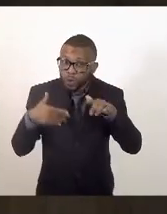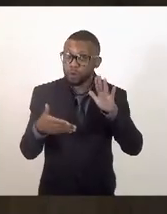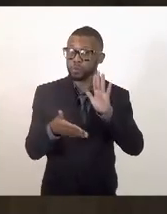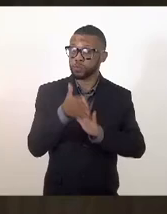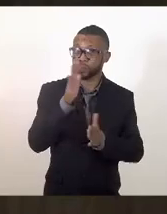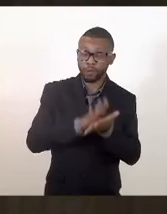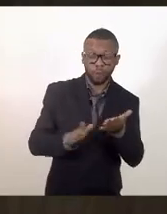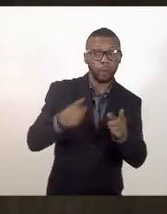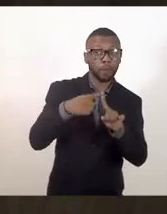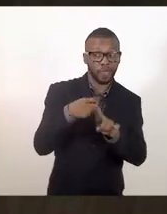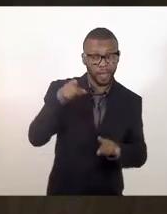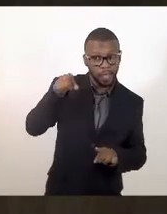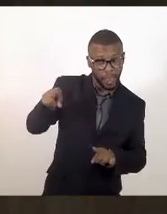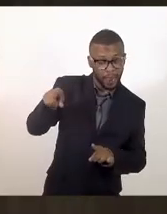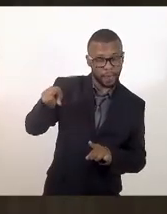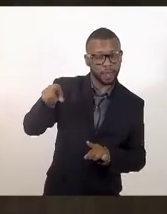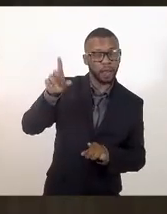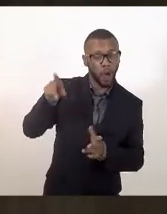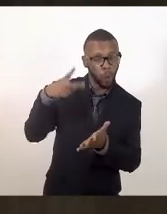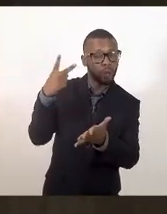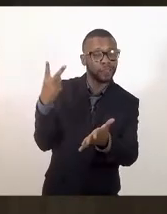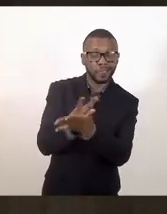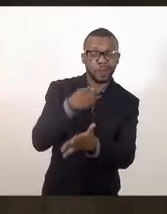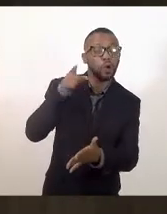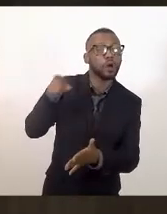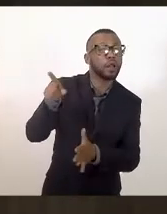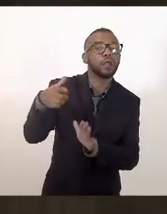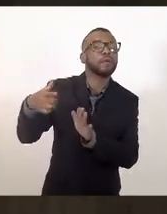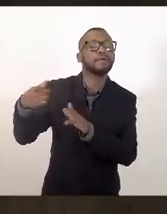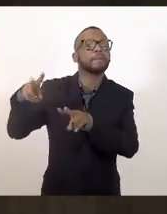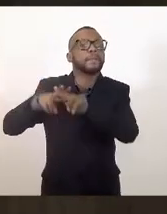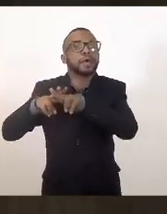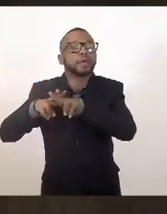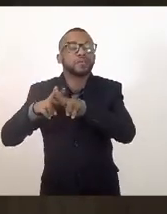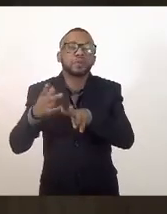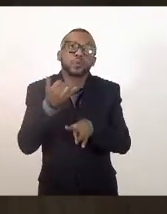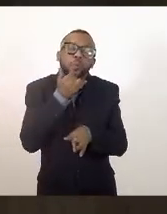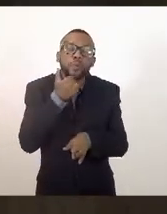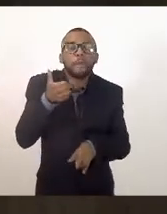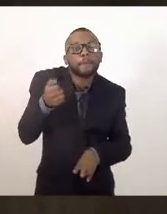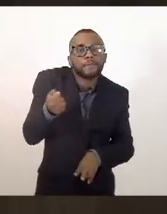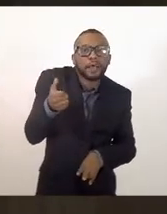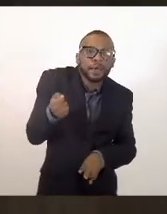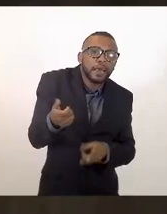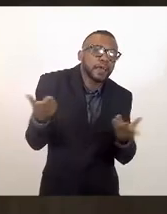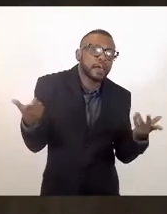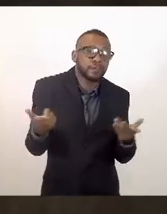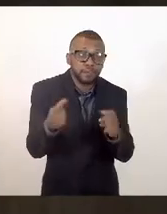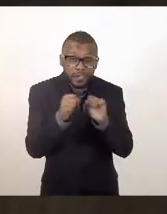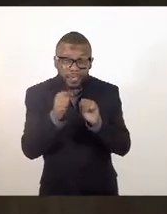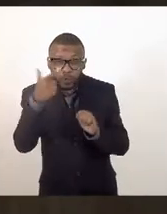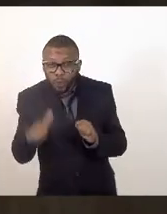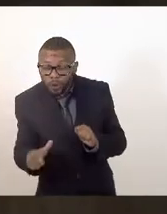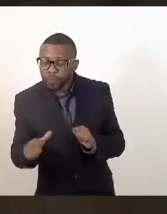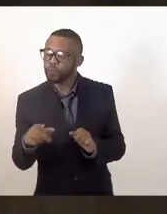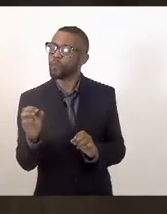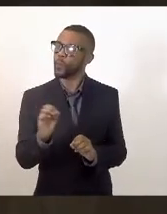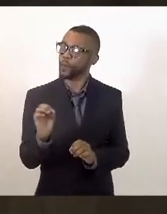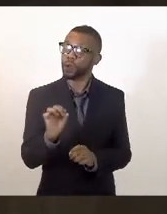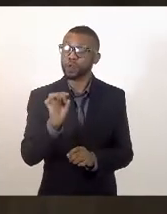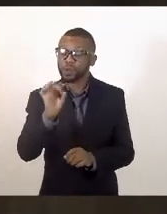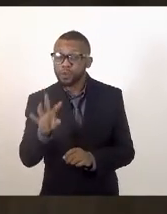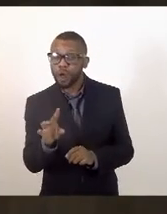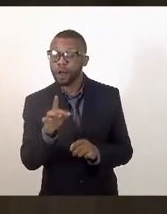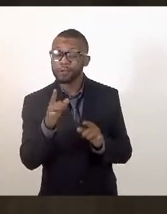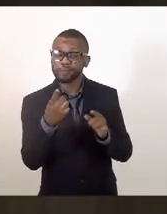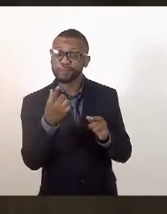ele. Não tem o fator especial, que é o cara que fez falar, eu me ferrei, não vou fazer novamente. Ou seja, a pena em relação à violência